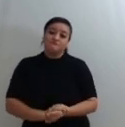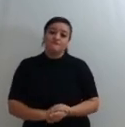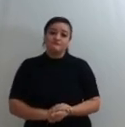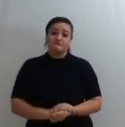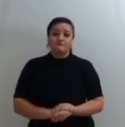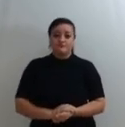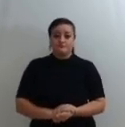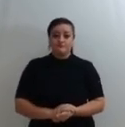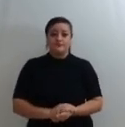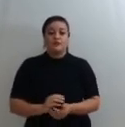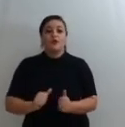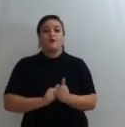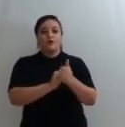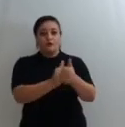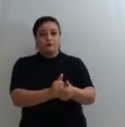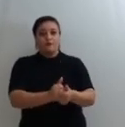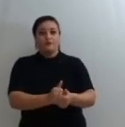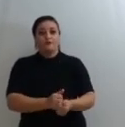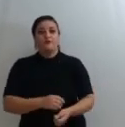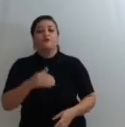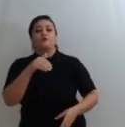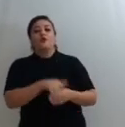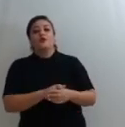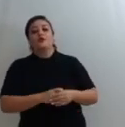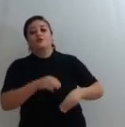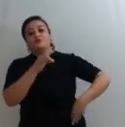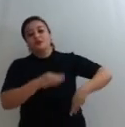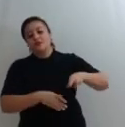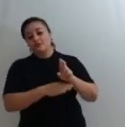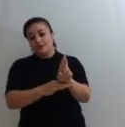vou acompanhar o voto do eminente relator.